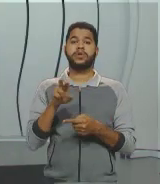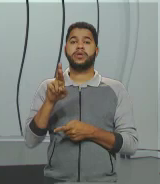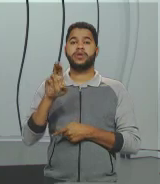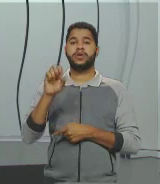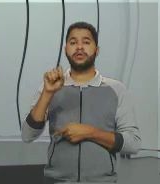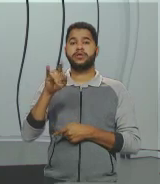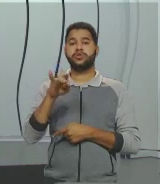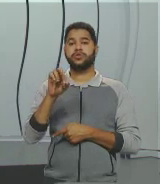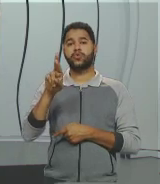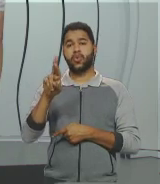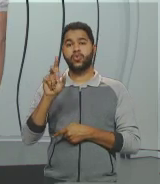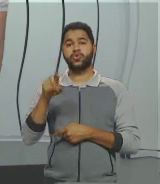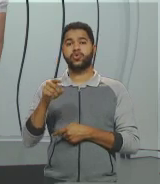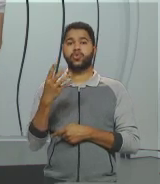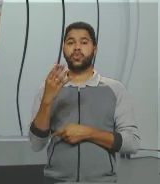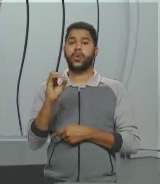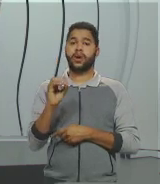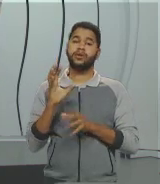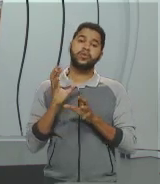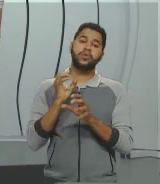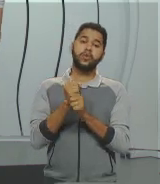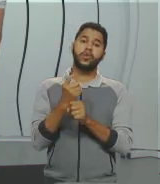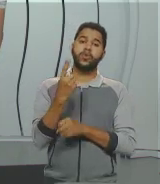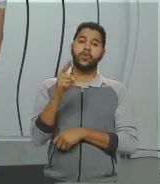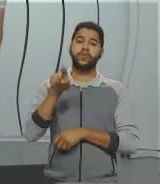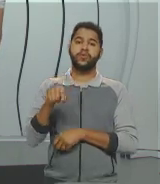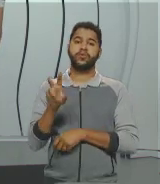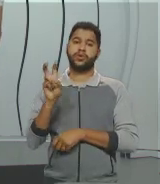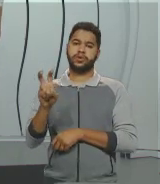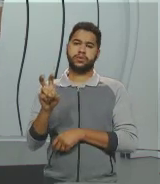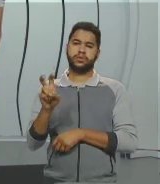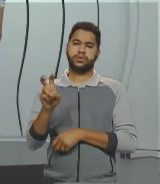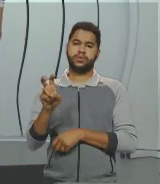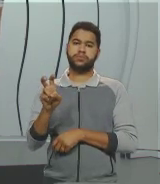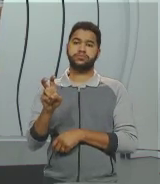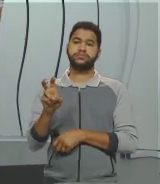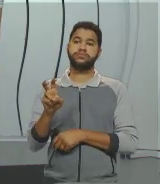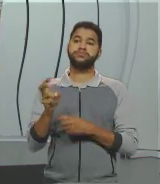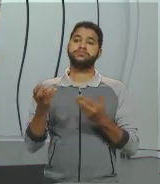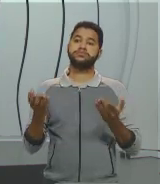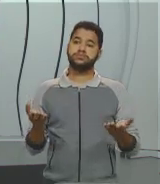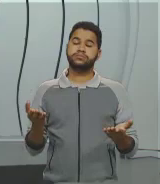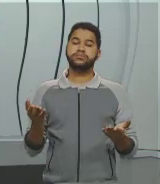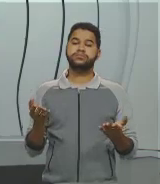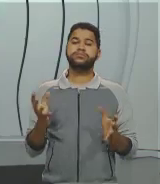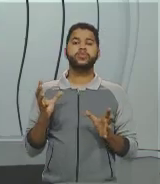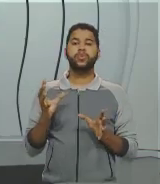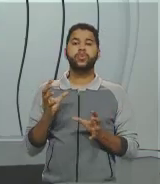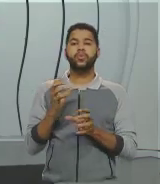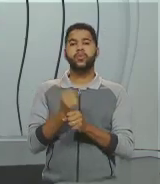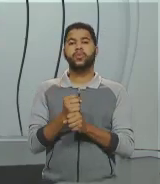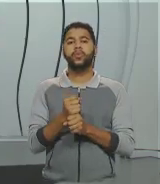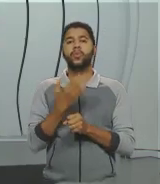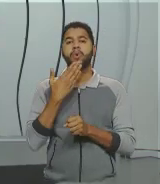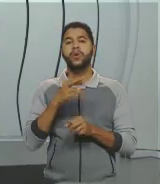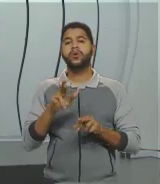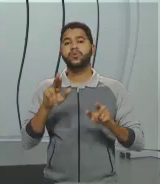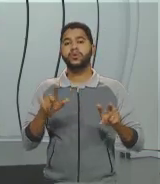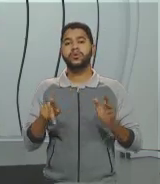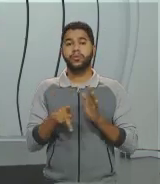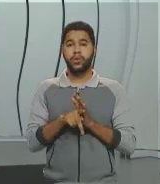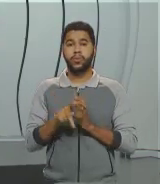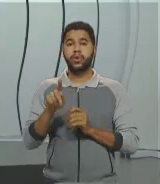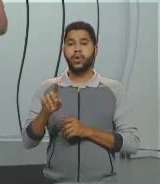40 ohms. Somando essas correntes, vai dar 1,5 amperes. E com isso, a gente calcula qual que é a diferença de potencial aqui